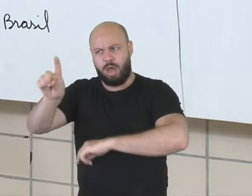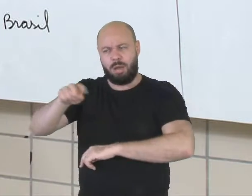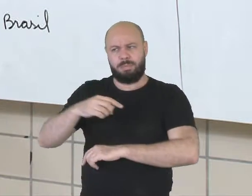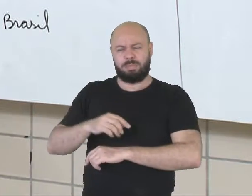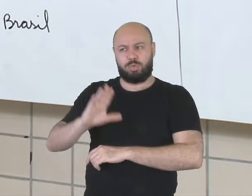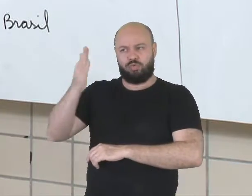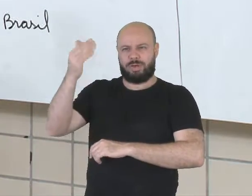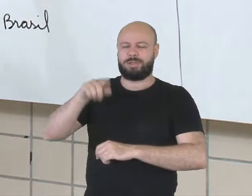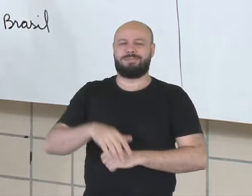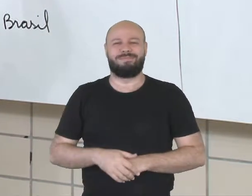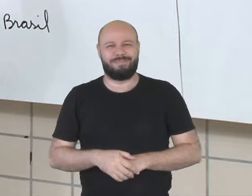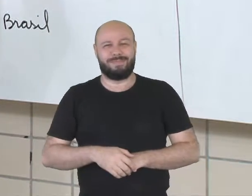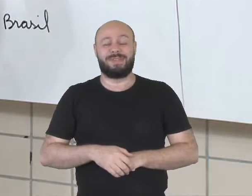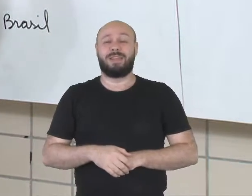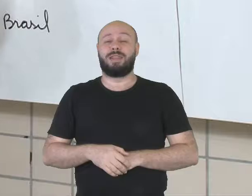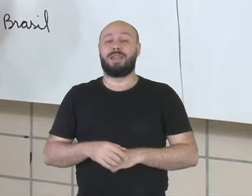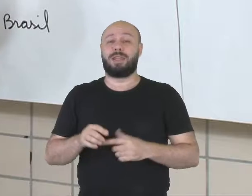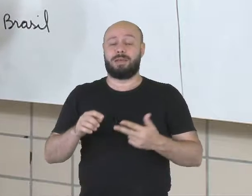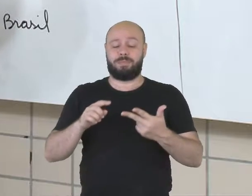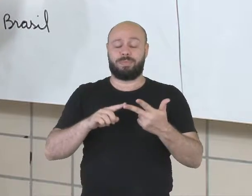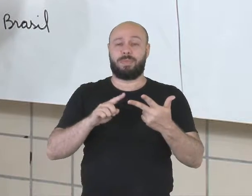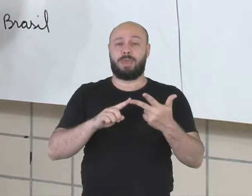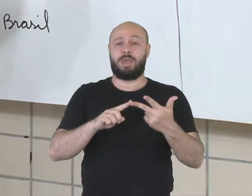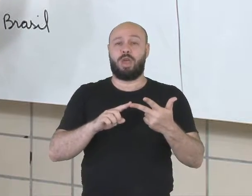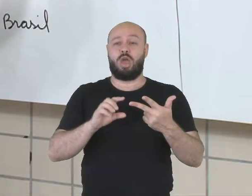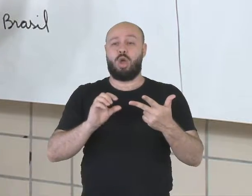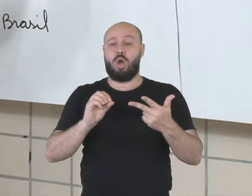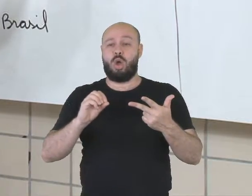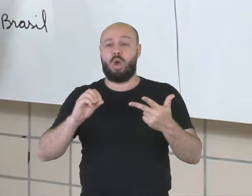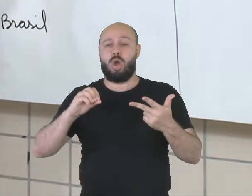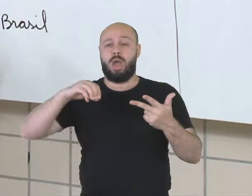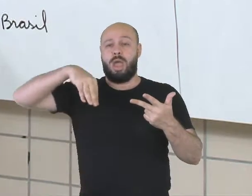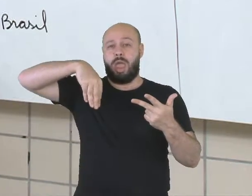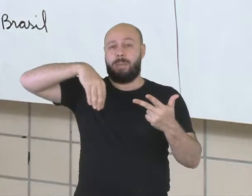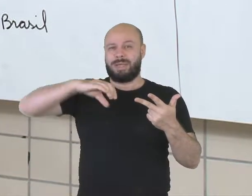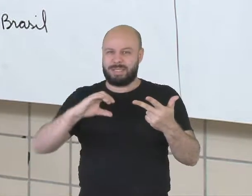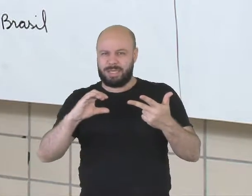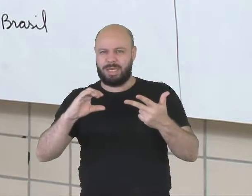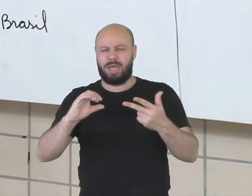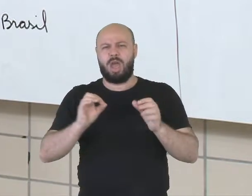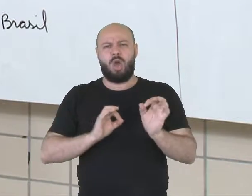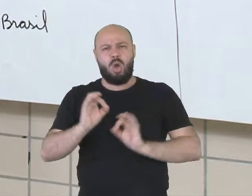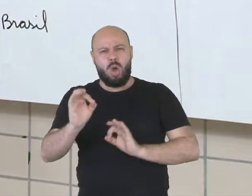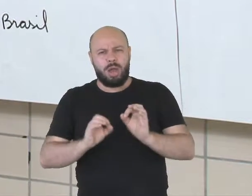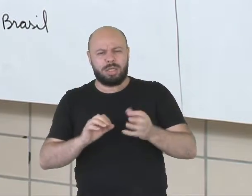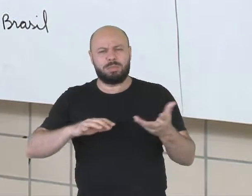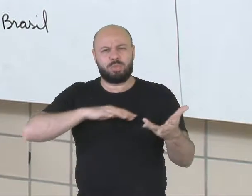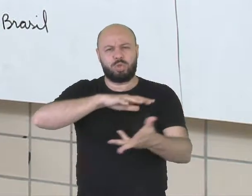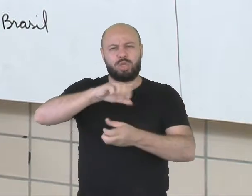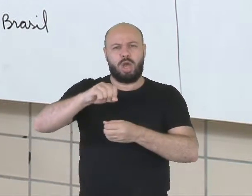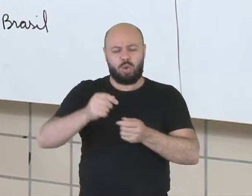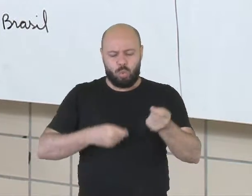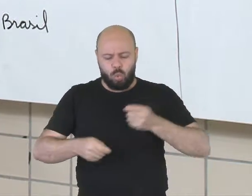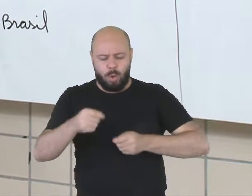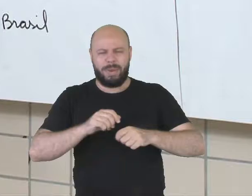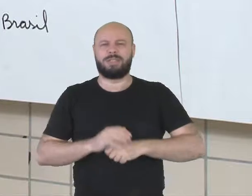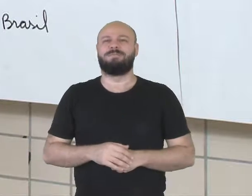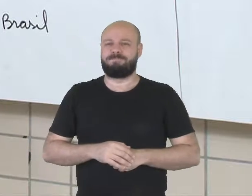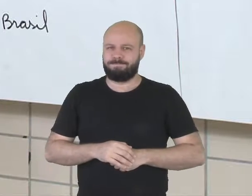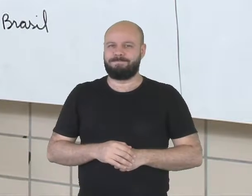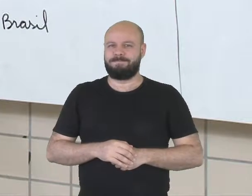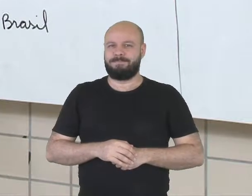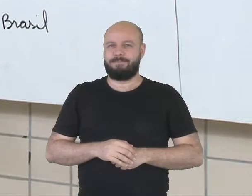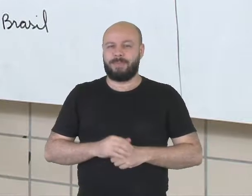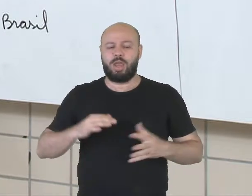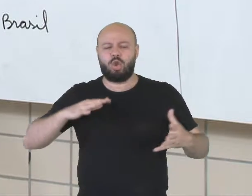Organização Mundial do Comércio, que é exatamente o organismo responsável por lidar com o comércio